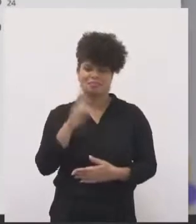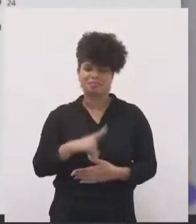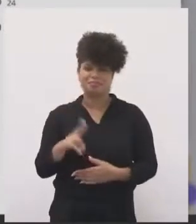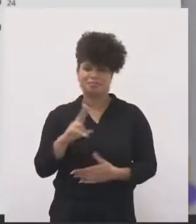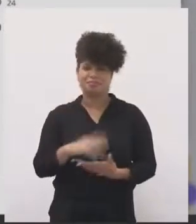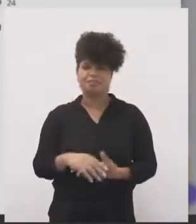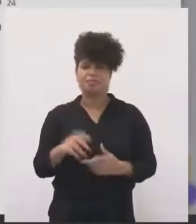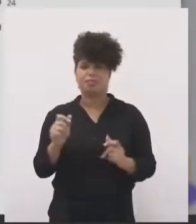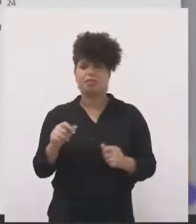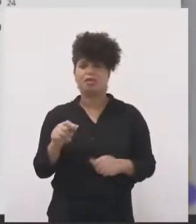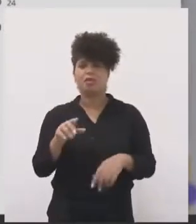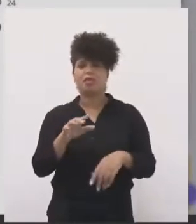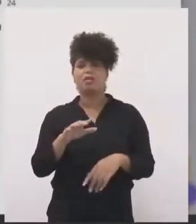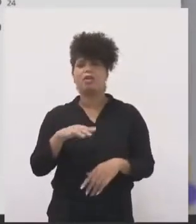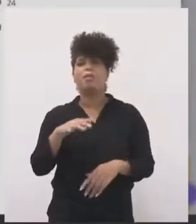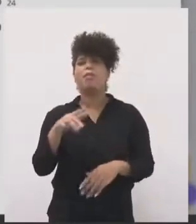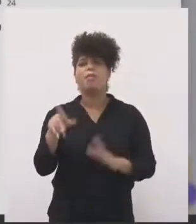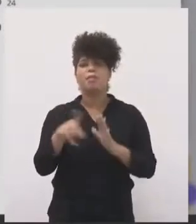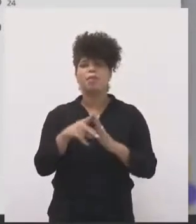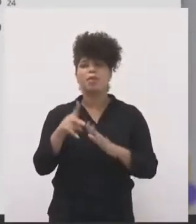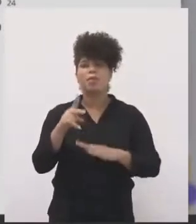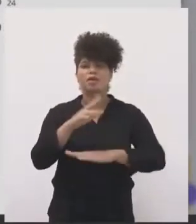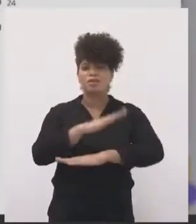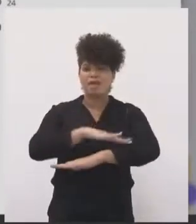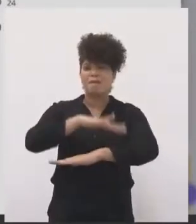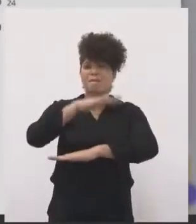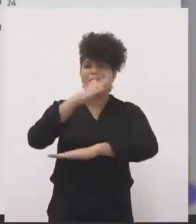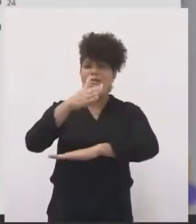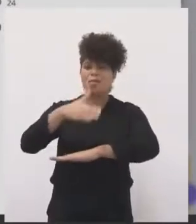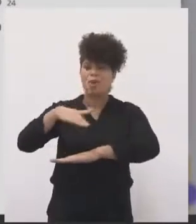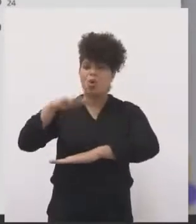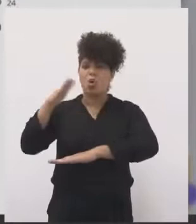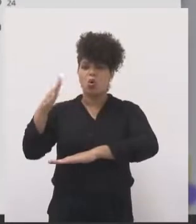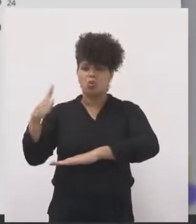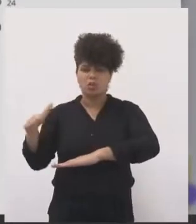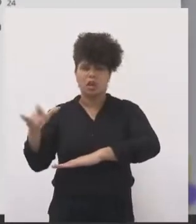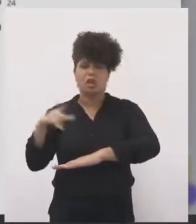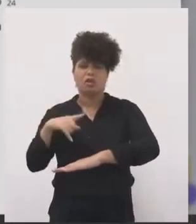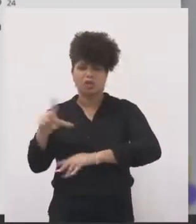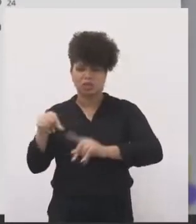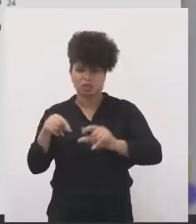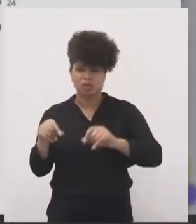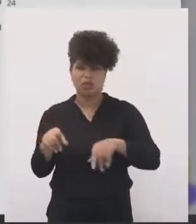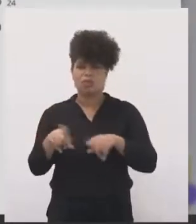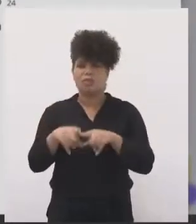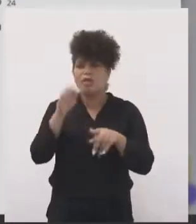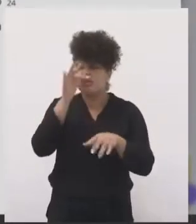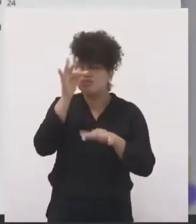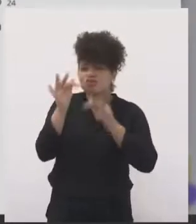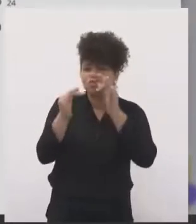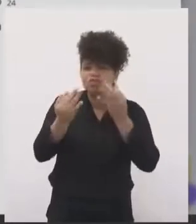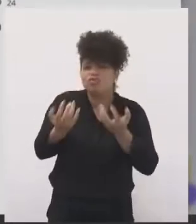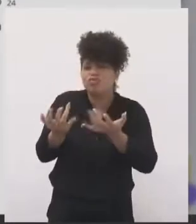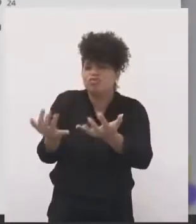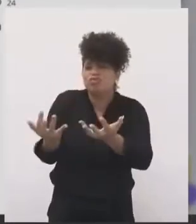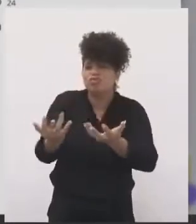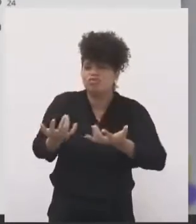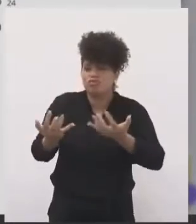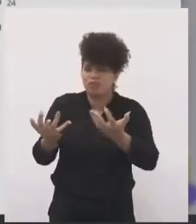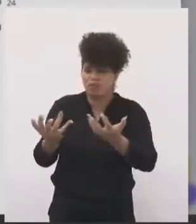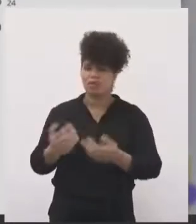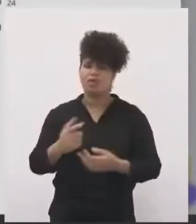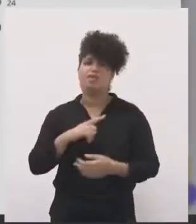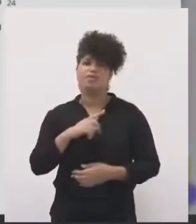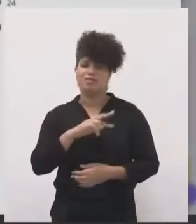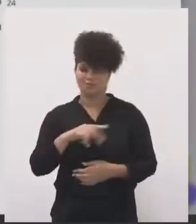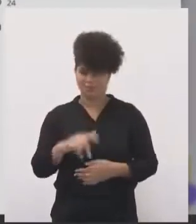historinha, ainda algumas coisinhas de ilustração, de relevo, de vegetação.